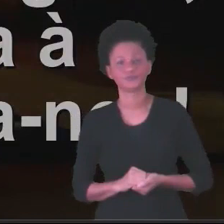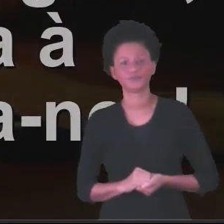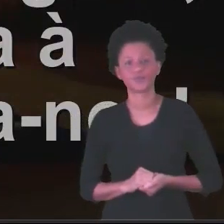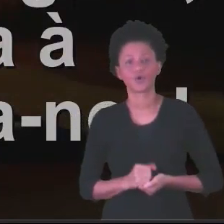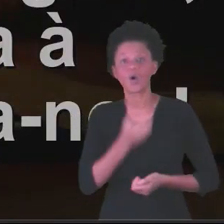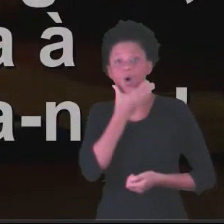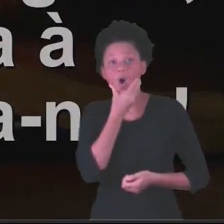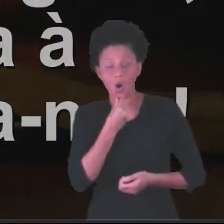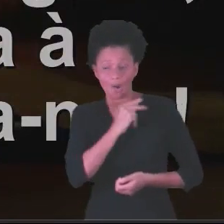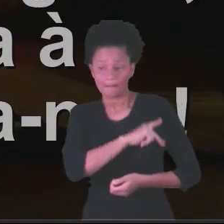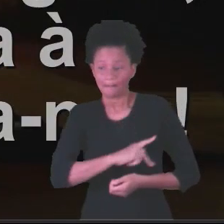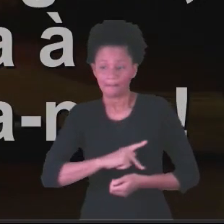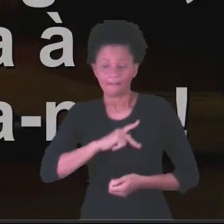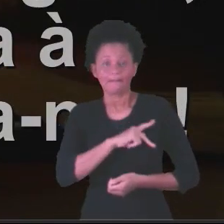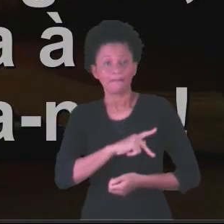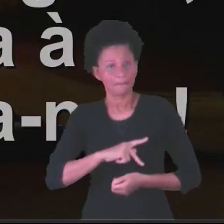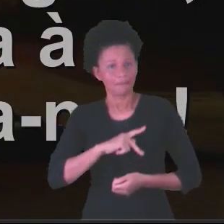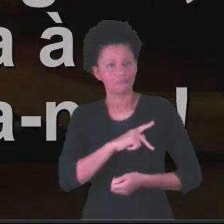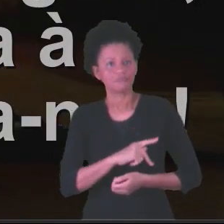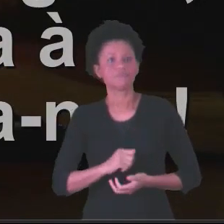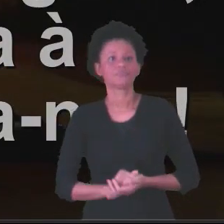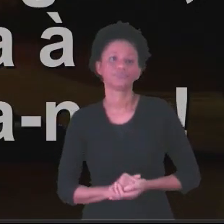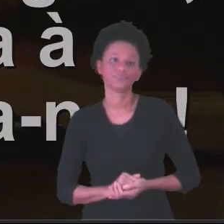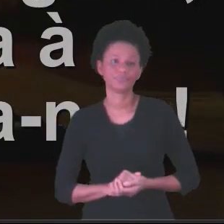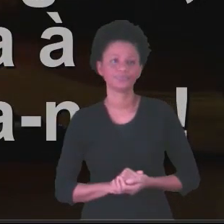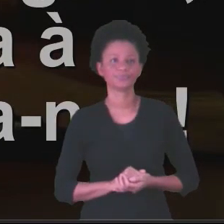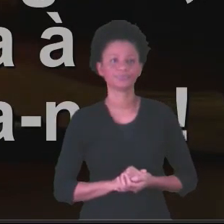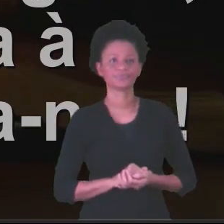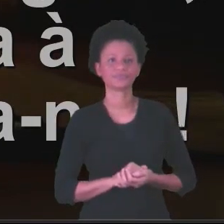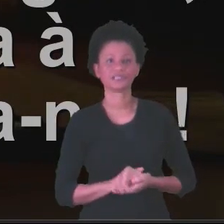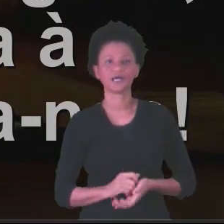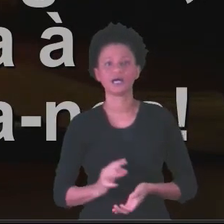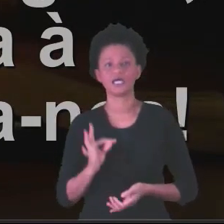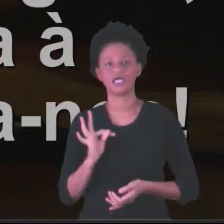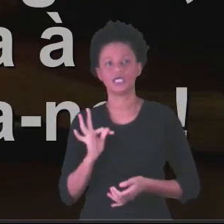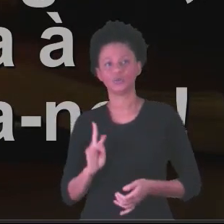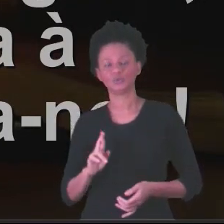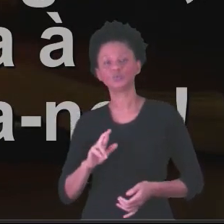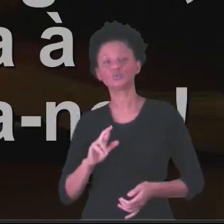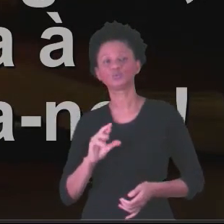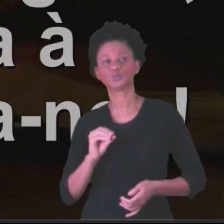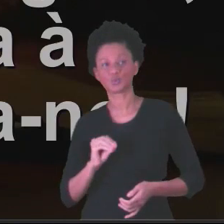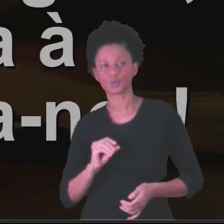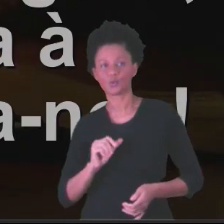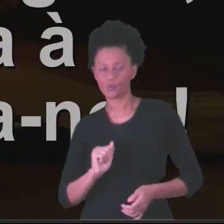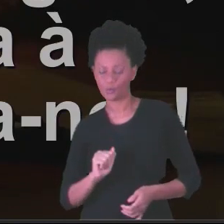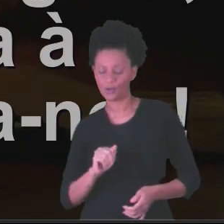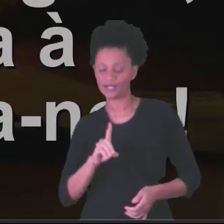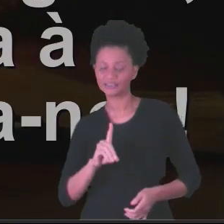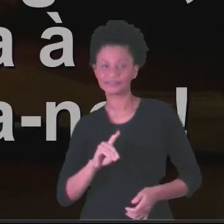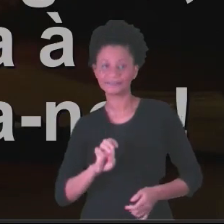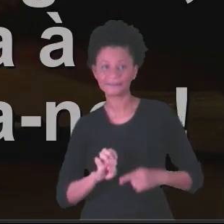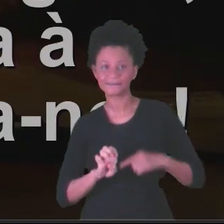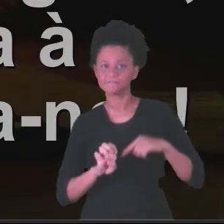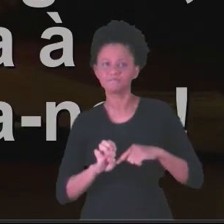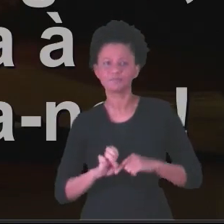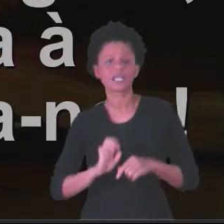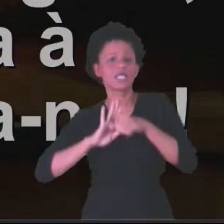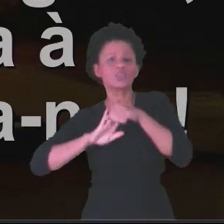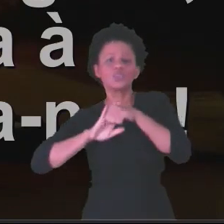o paulo está entrou ali são paulo teve de noite uma